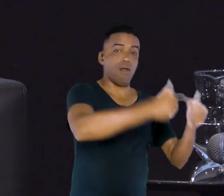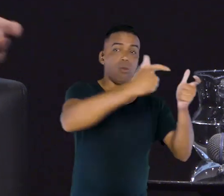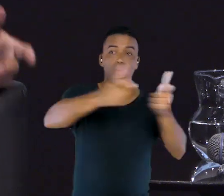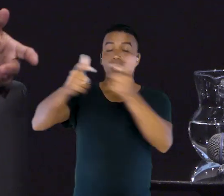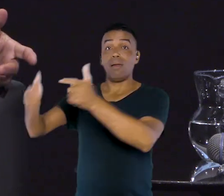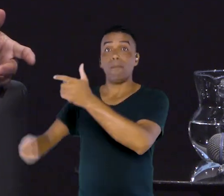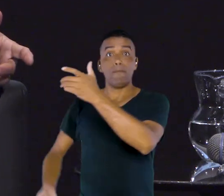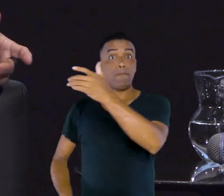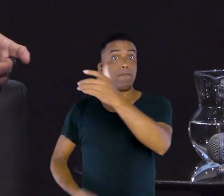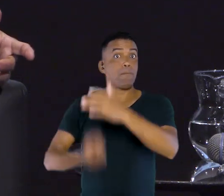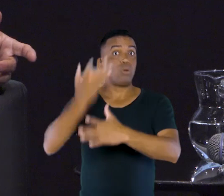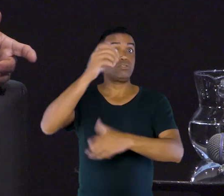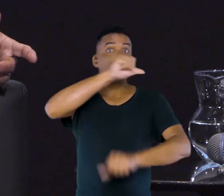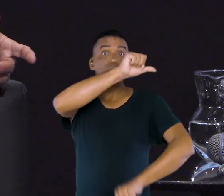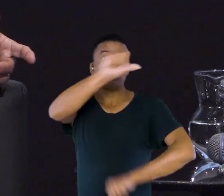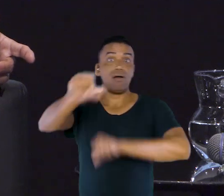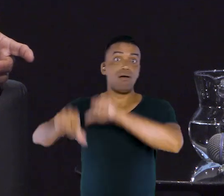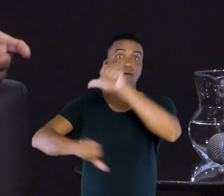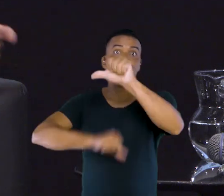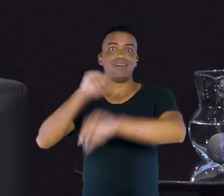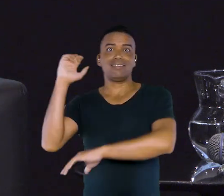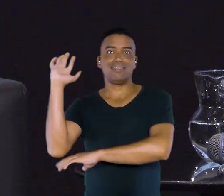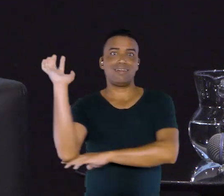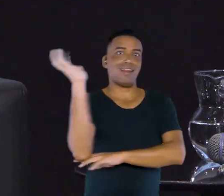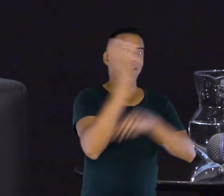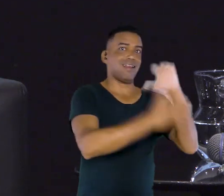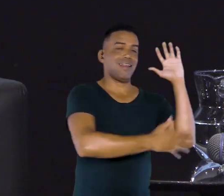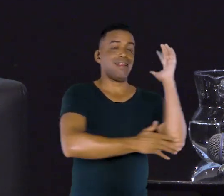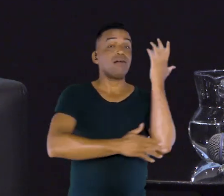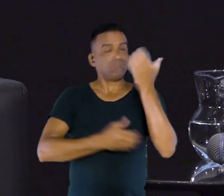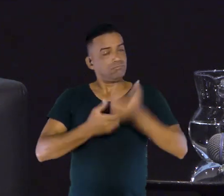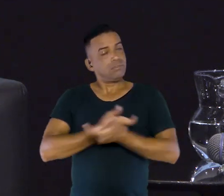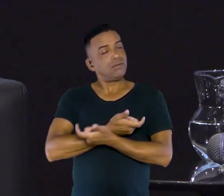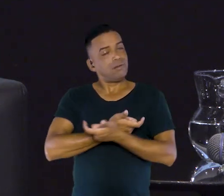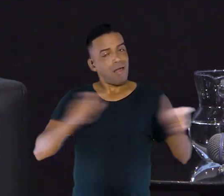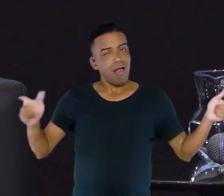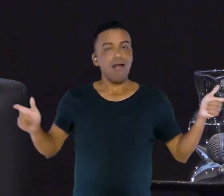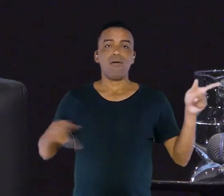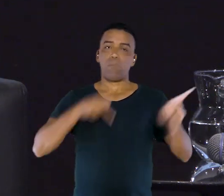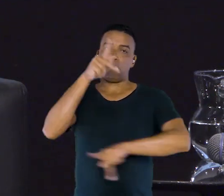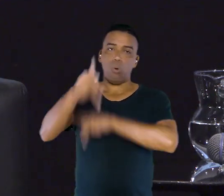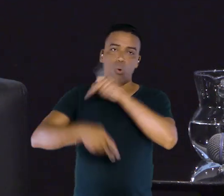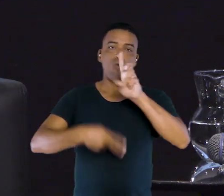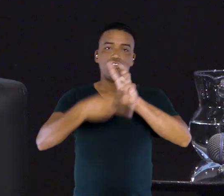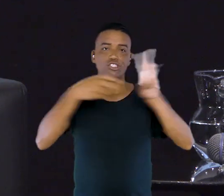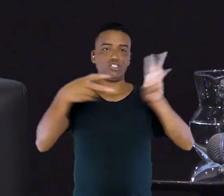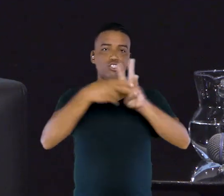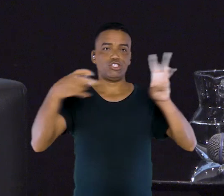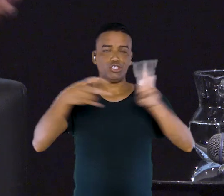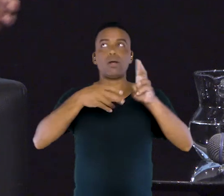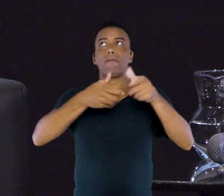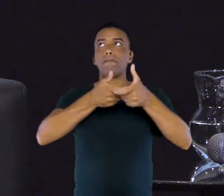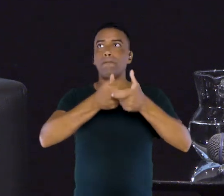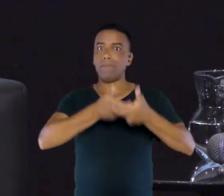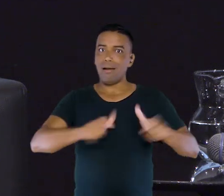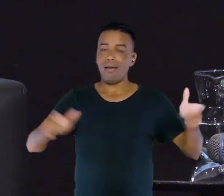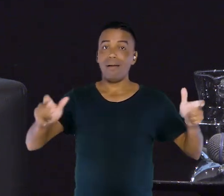de produção de paisagem, de transformação da natureza. É claro, né, a população foi crescendo ao longo do tempo, mas a gente sabe